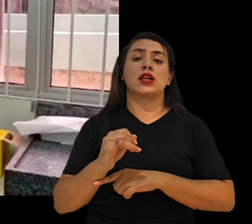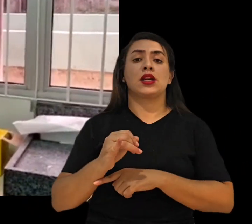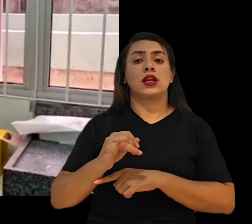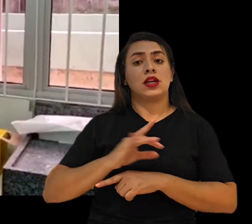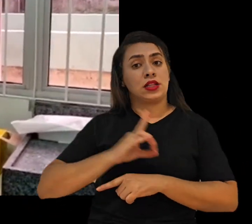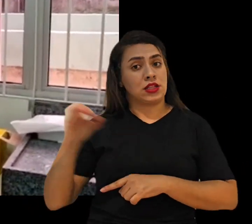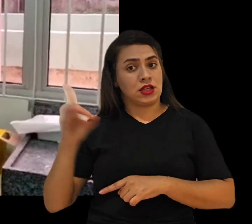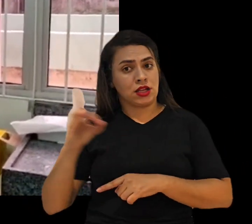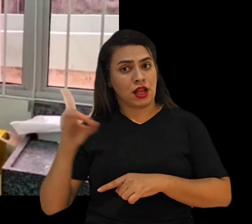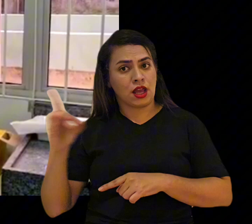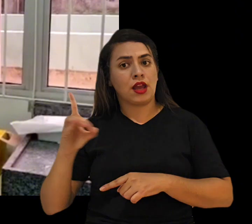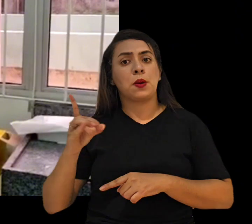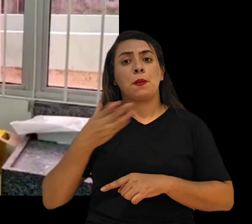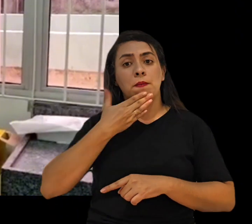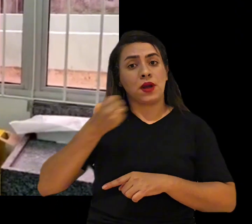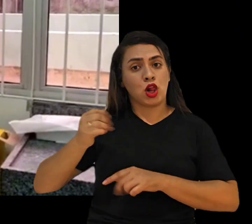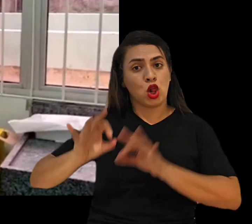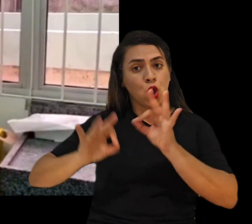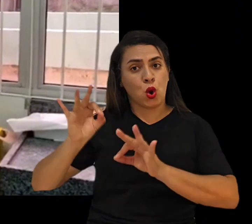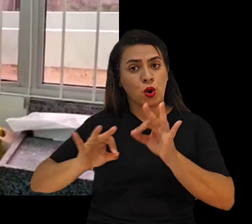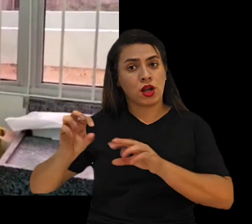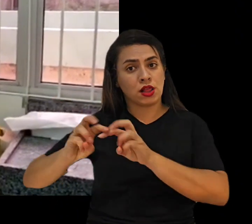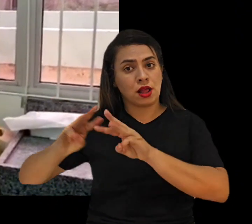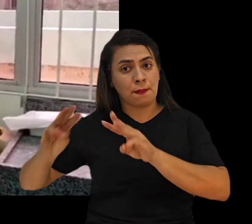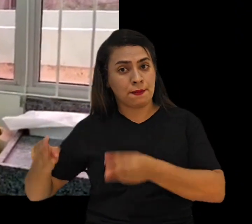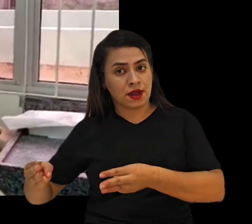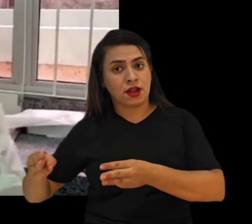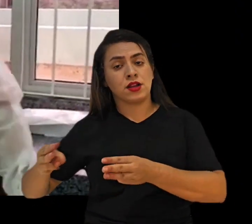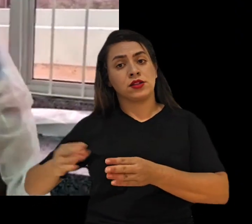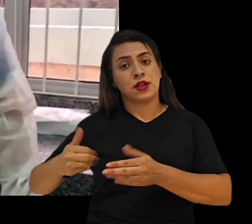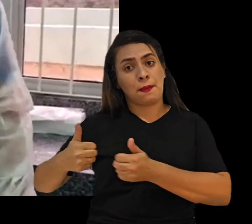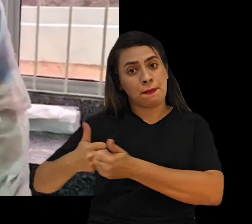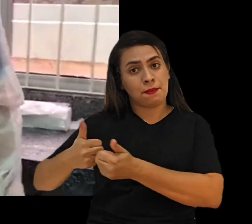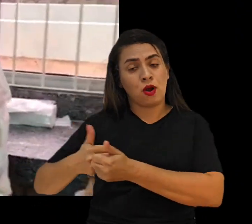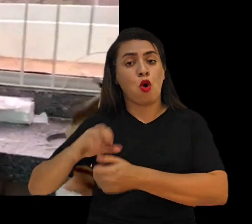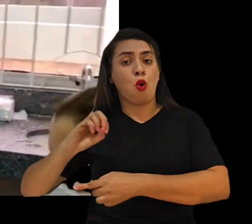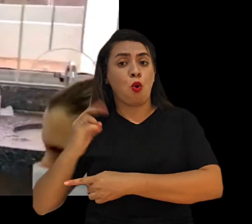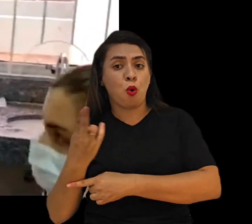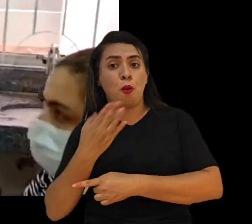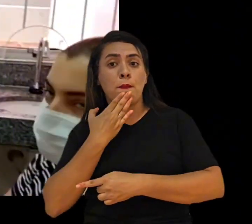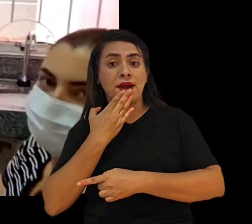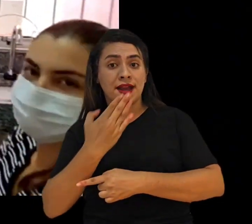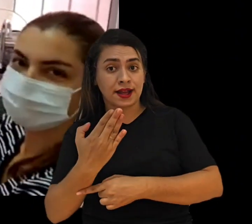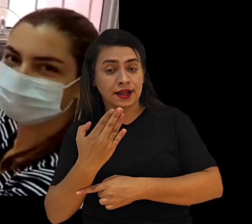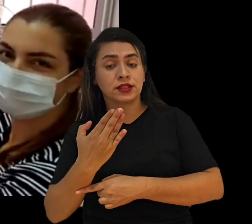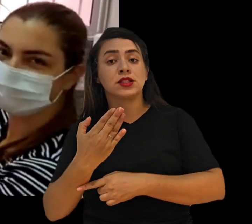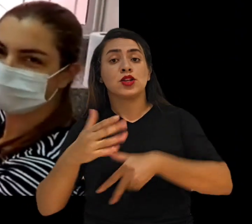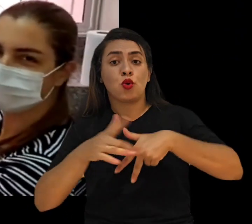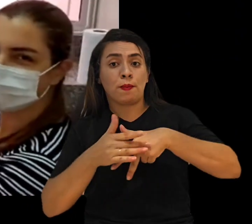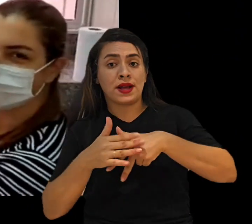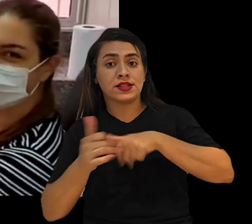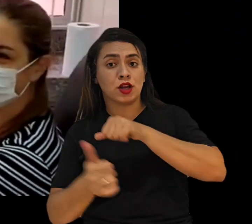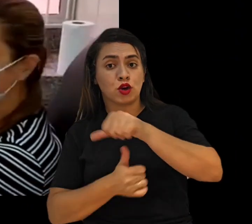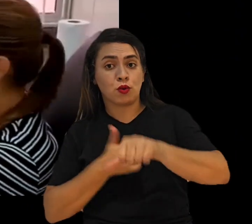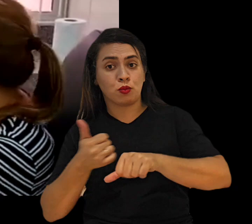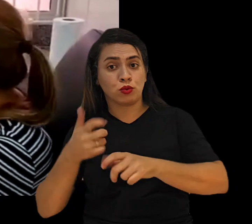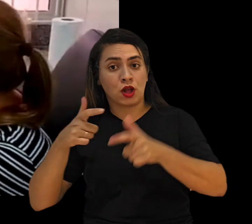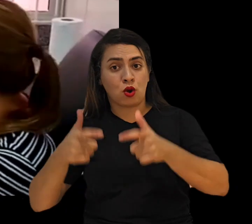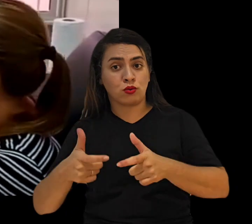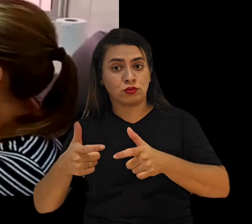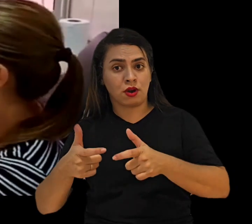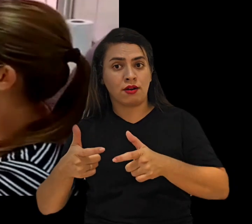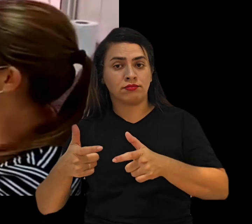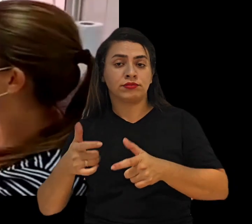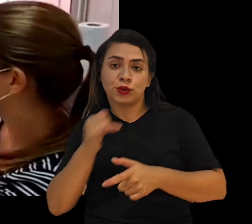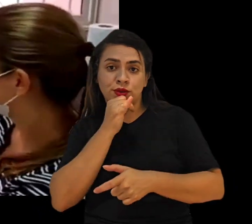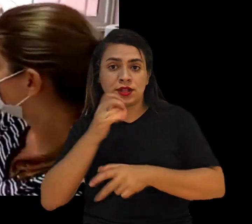que você ficar numa posição diferente. Tá? No caso aqui a nossa paciente está sentada e a gente vai coletar a amostra